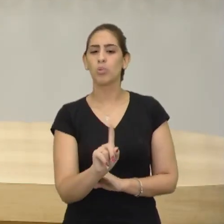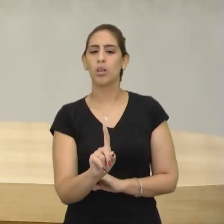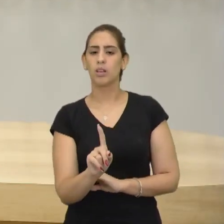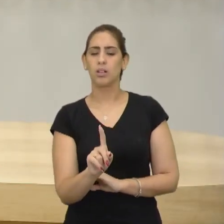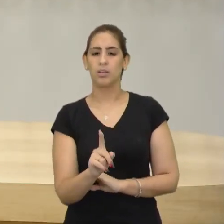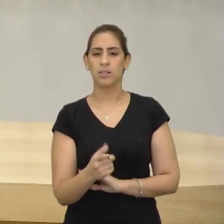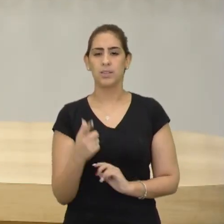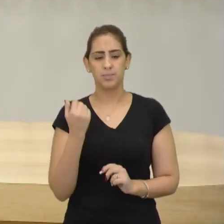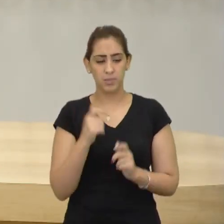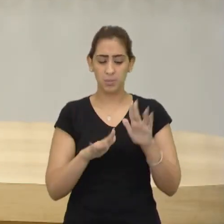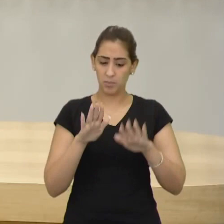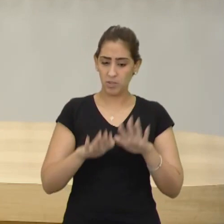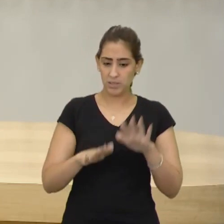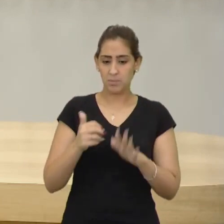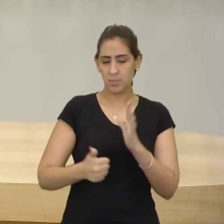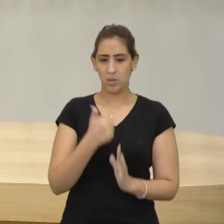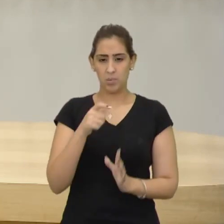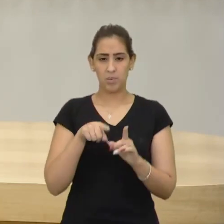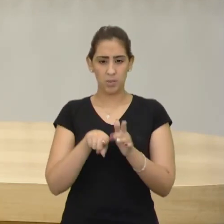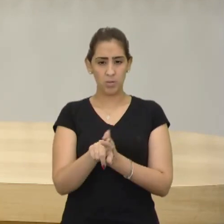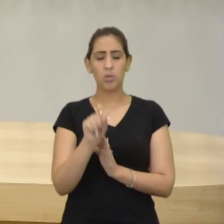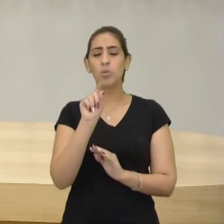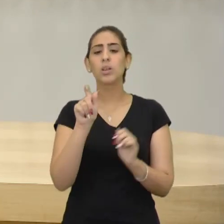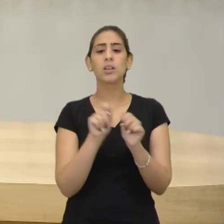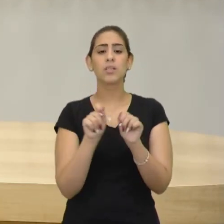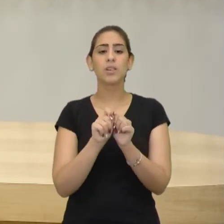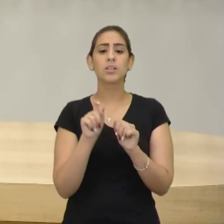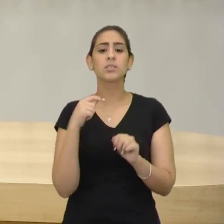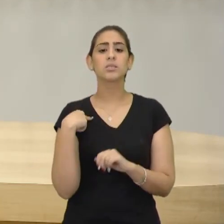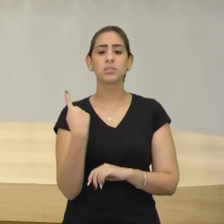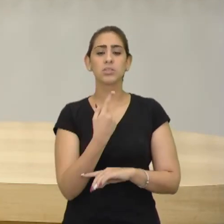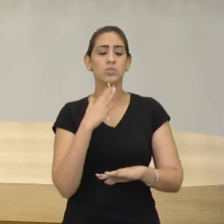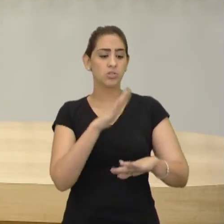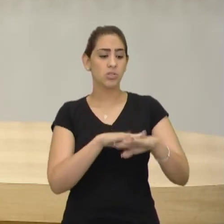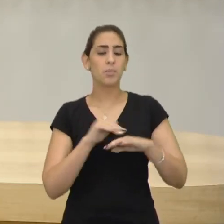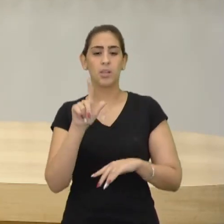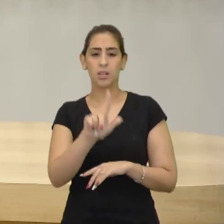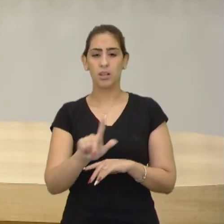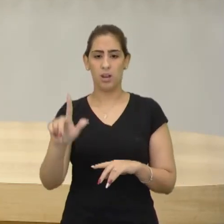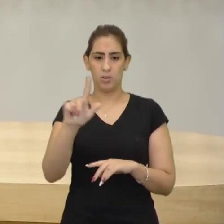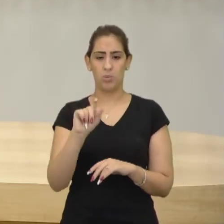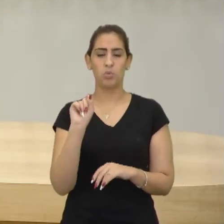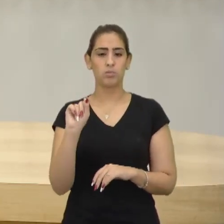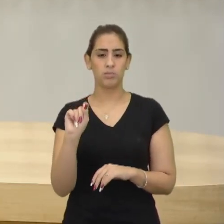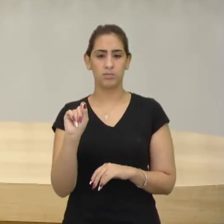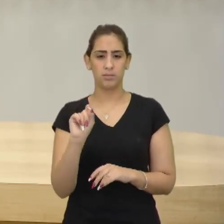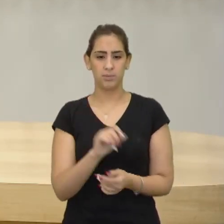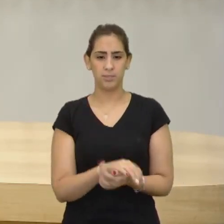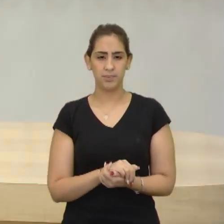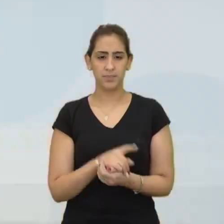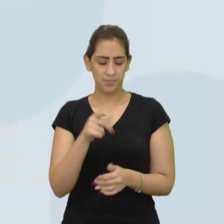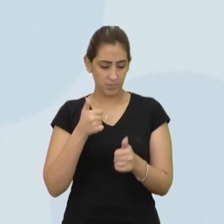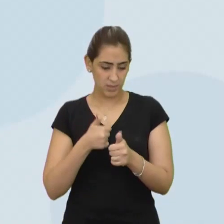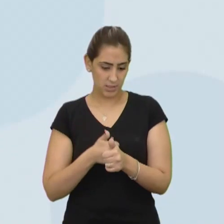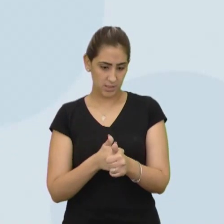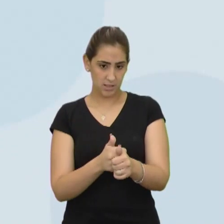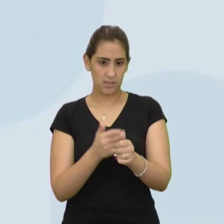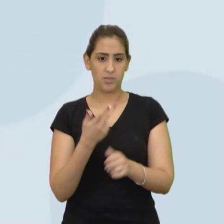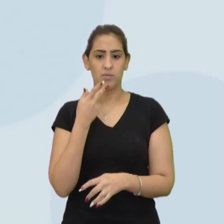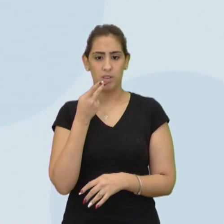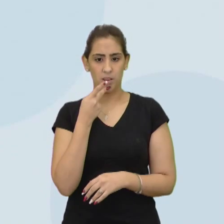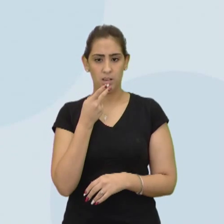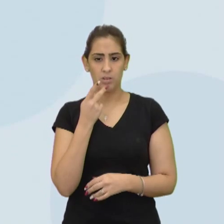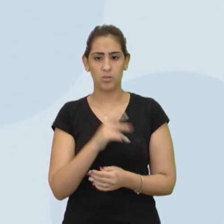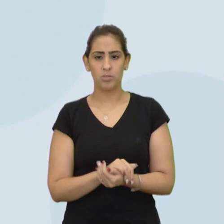melhor pergunta seja o que faz com que a gente chame algo de literatura, né? E aí ele segue dizendo o